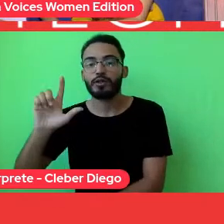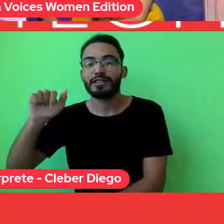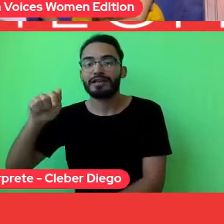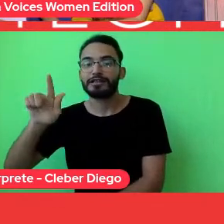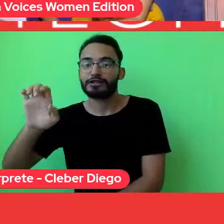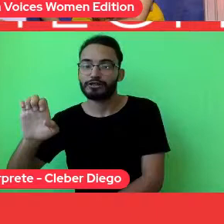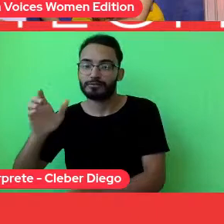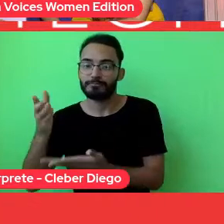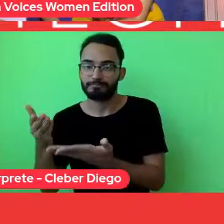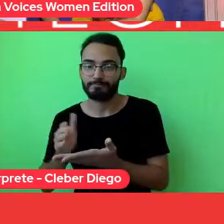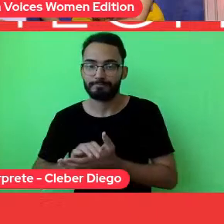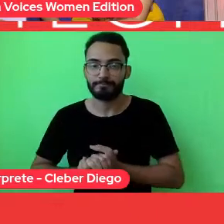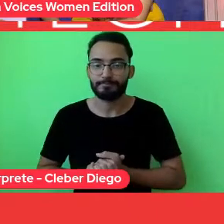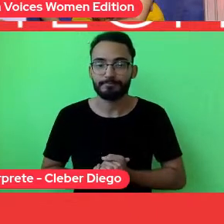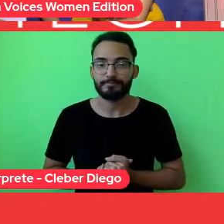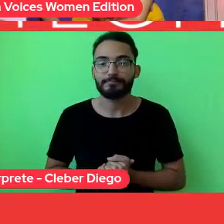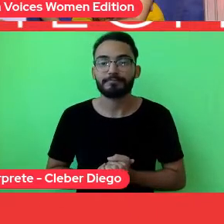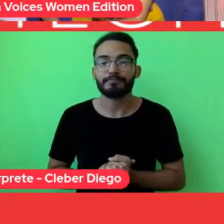e aí você continua.